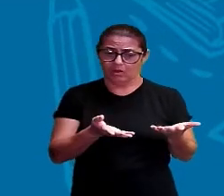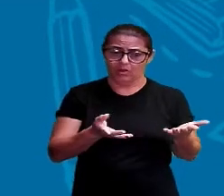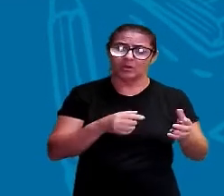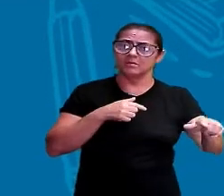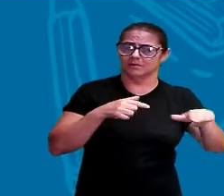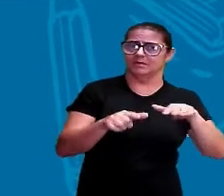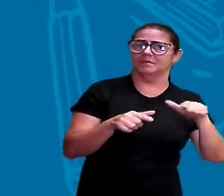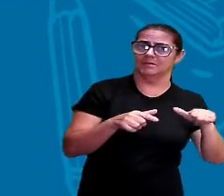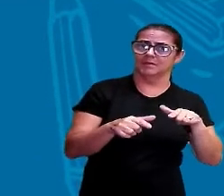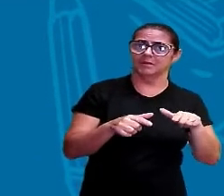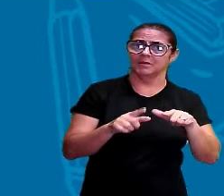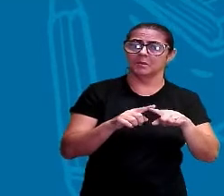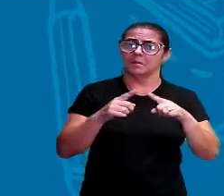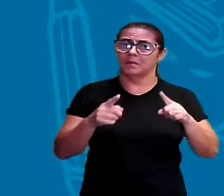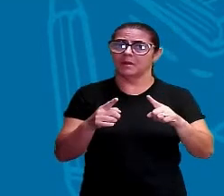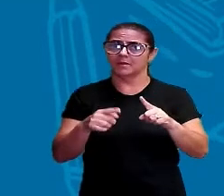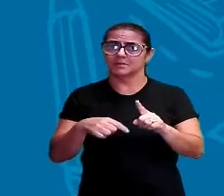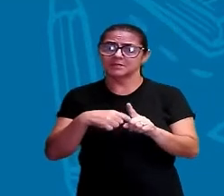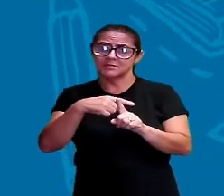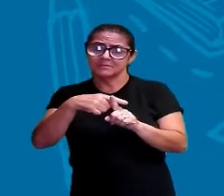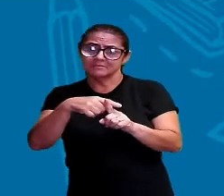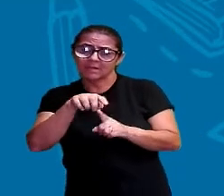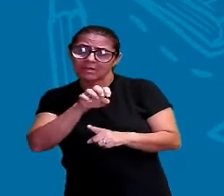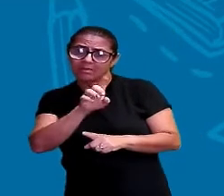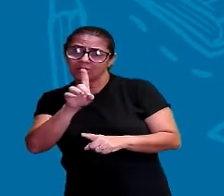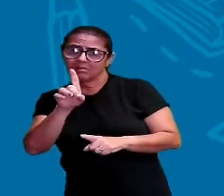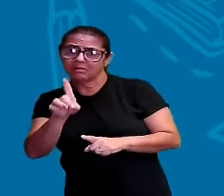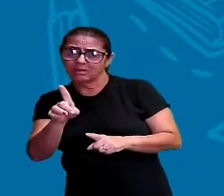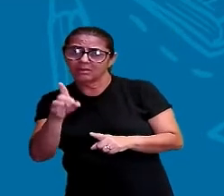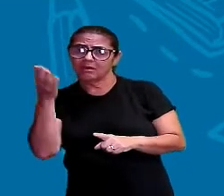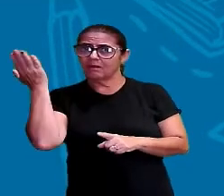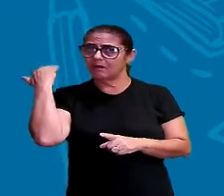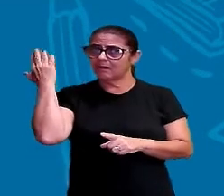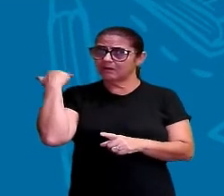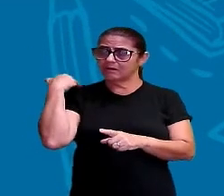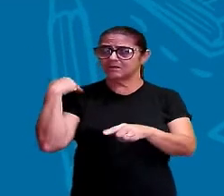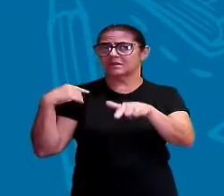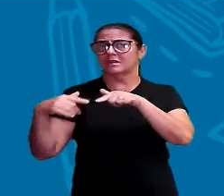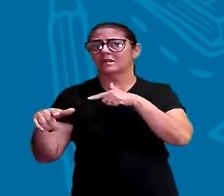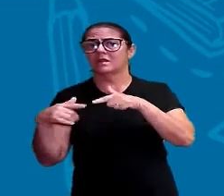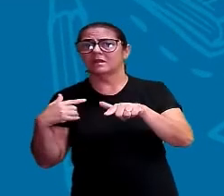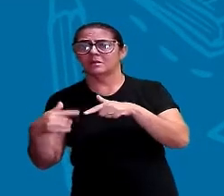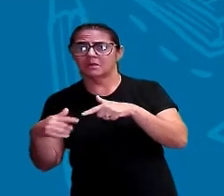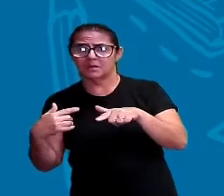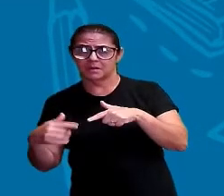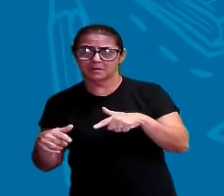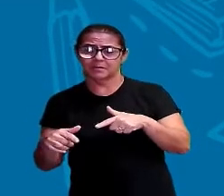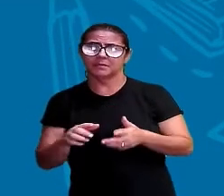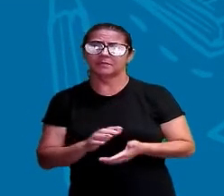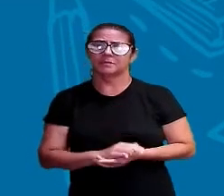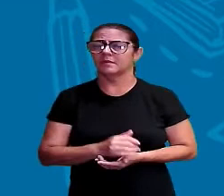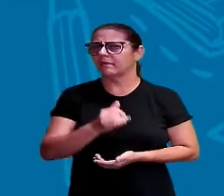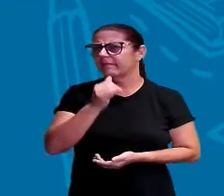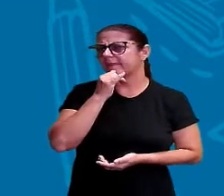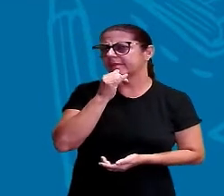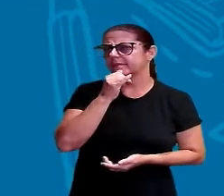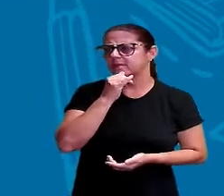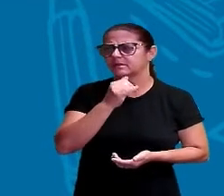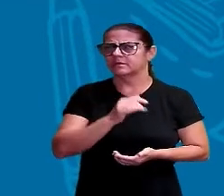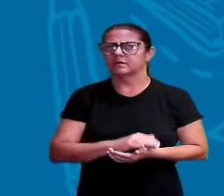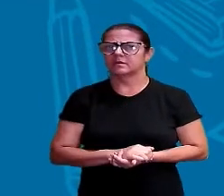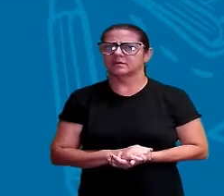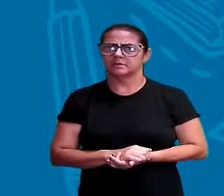já tem um sentido aí, ó, passado, trabalhou. Entenderam agora? Vamos ao exemplo que diz assim,